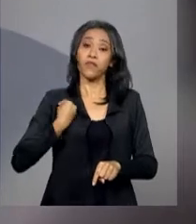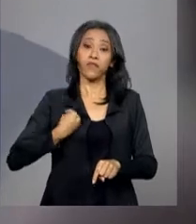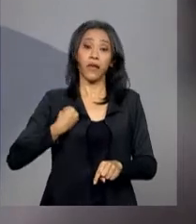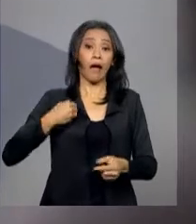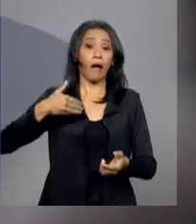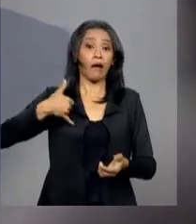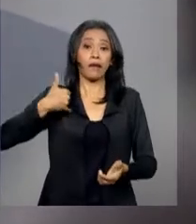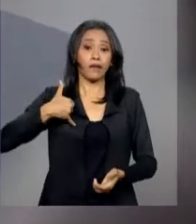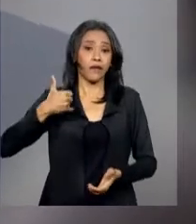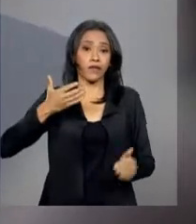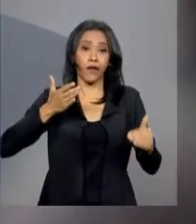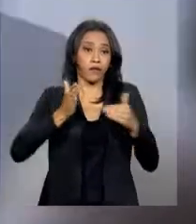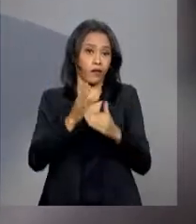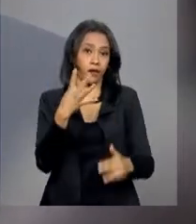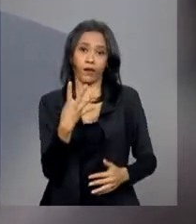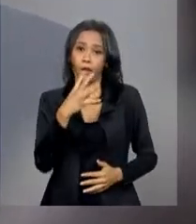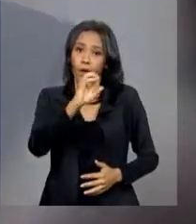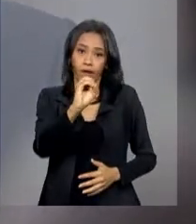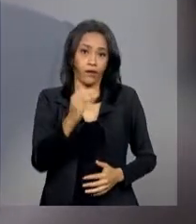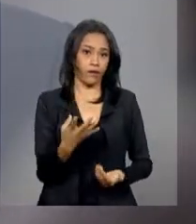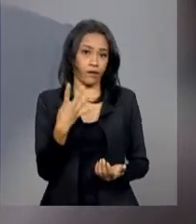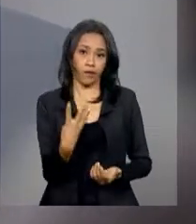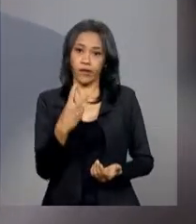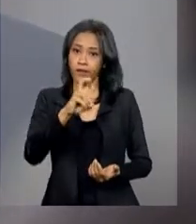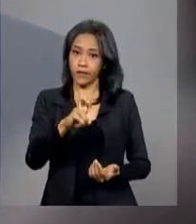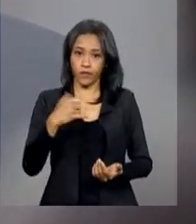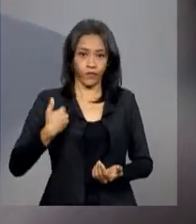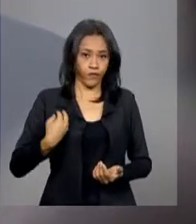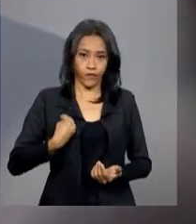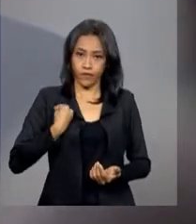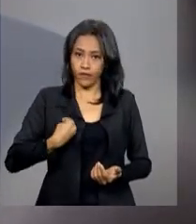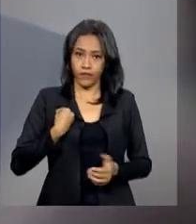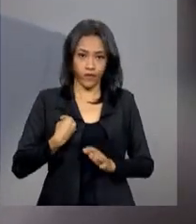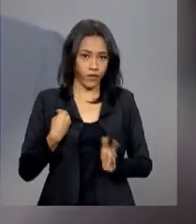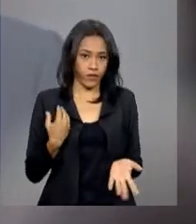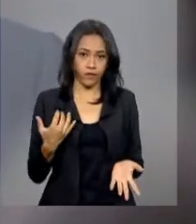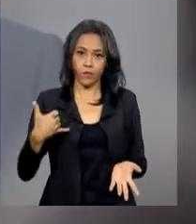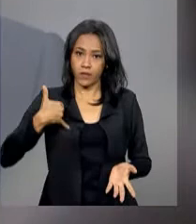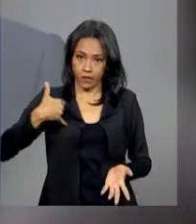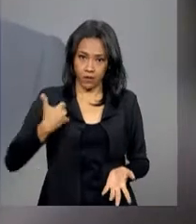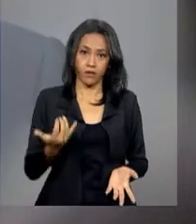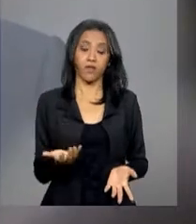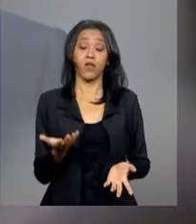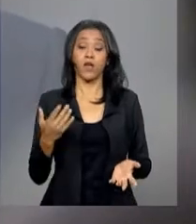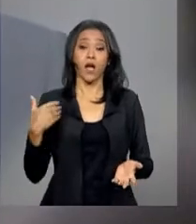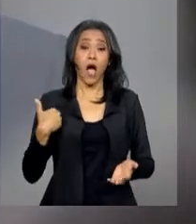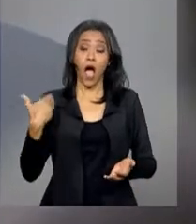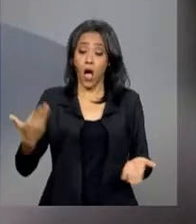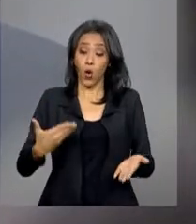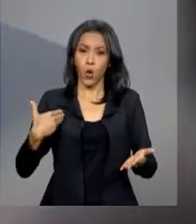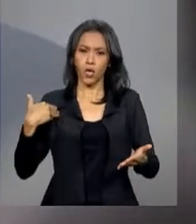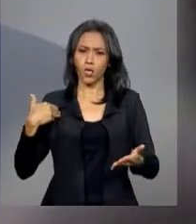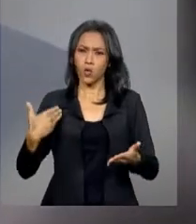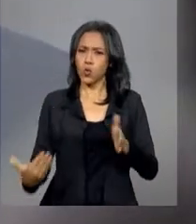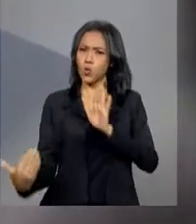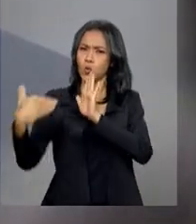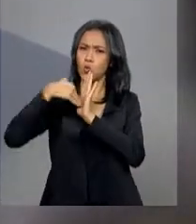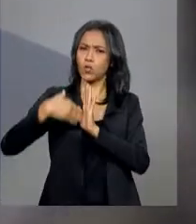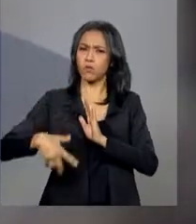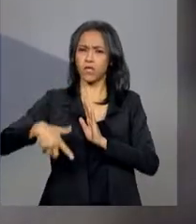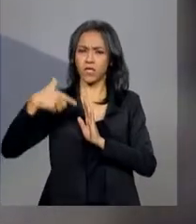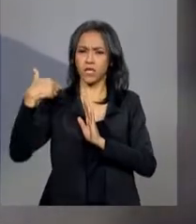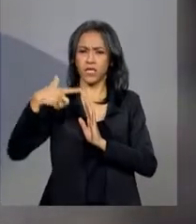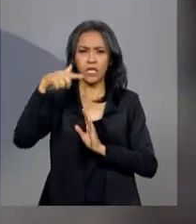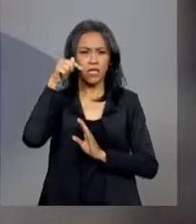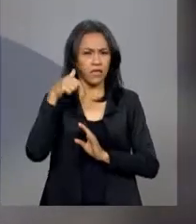a média de idade é de 40 a 45 anos então esses últimos nessas últimas sete décadas